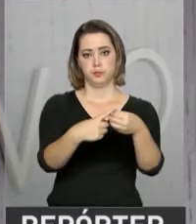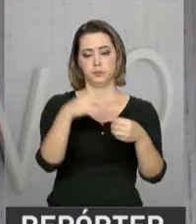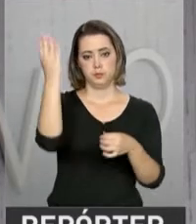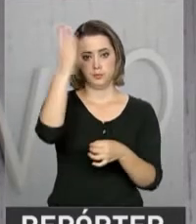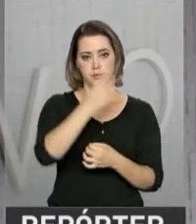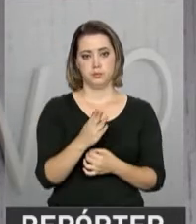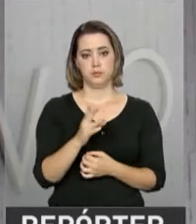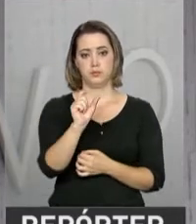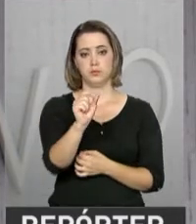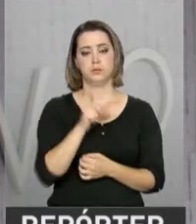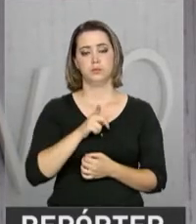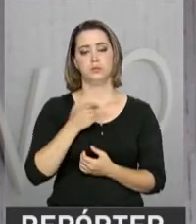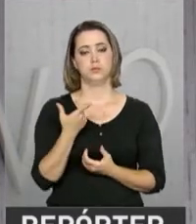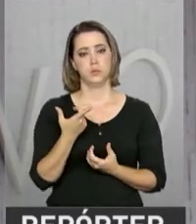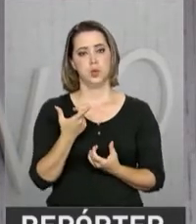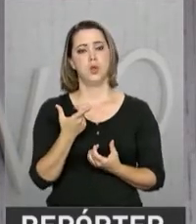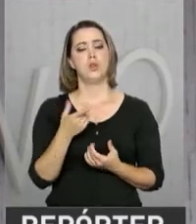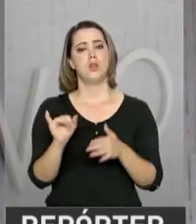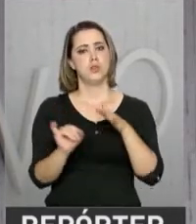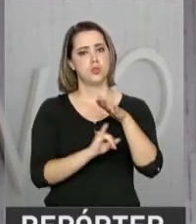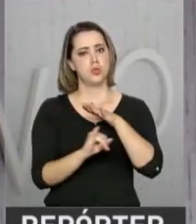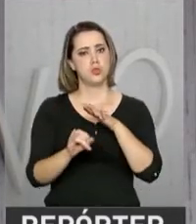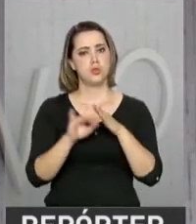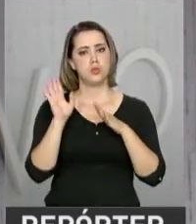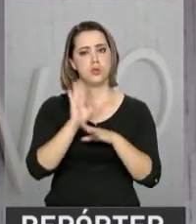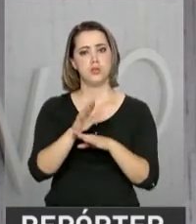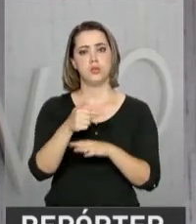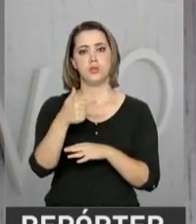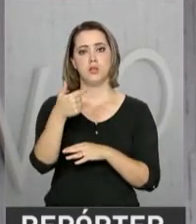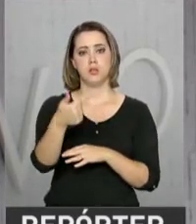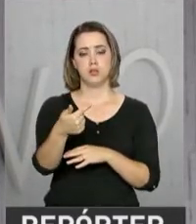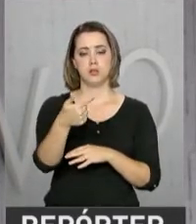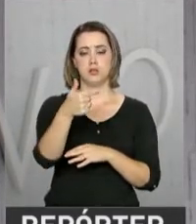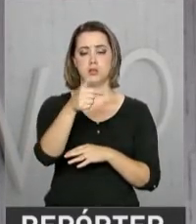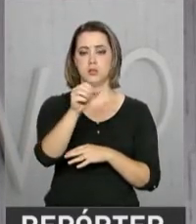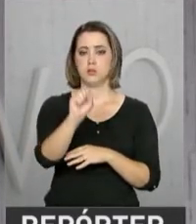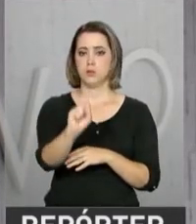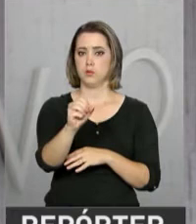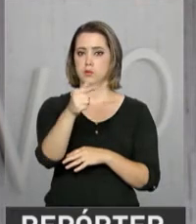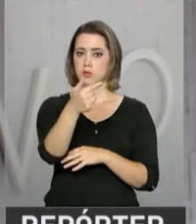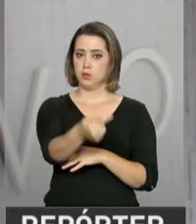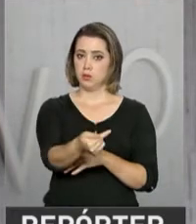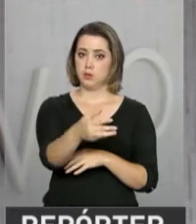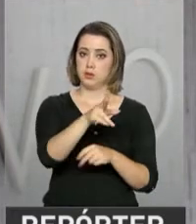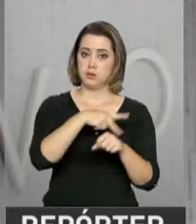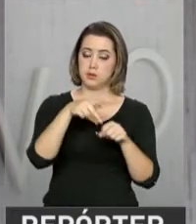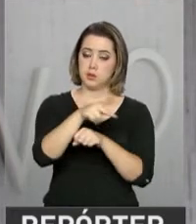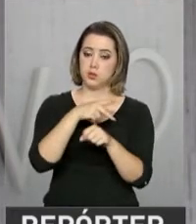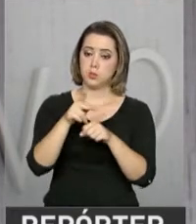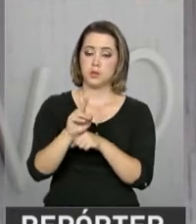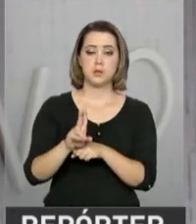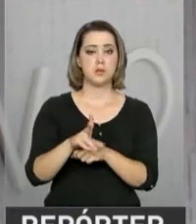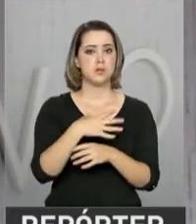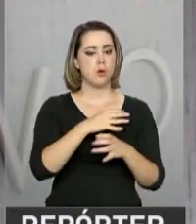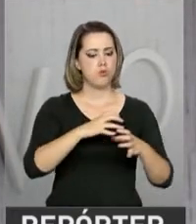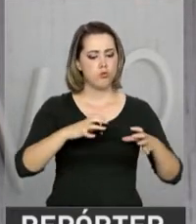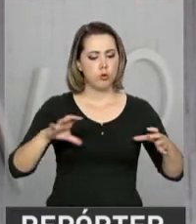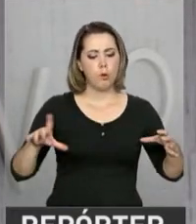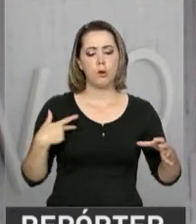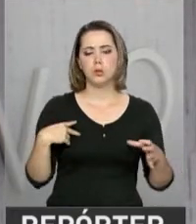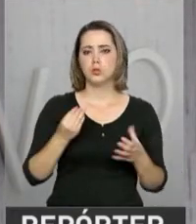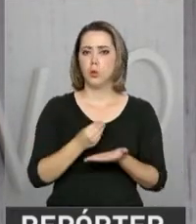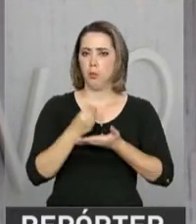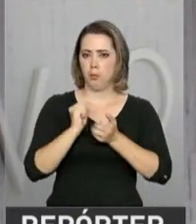brasileiros. A instituição atende 187 países e é a maior fonte de financiamento ao desenvolvimento no mundo,